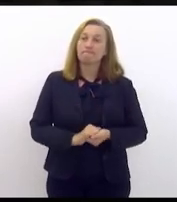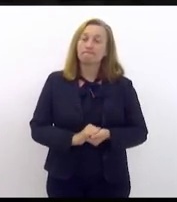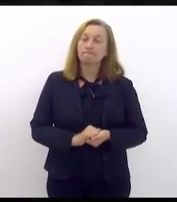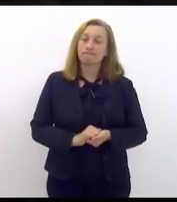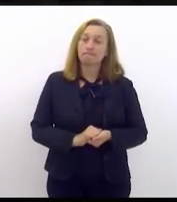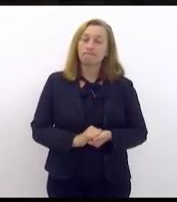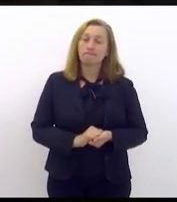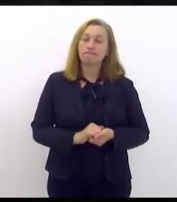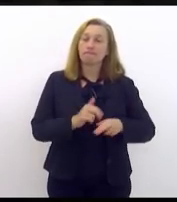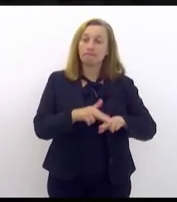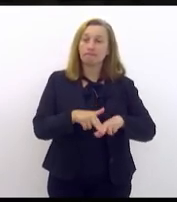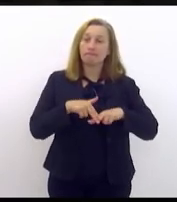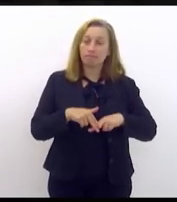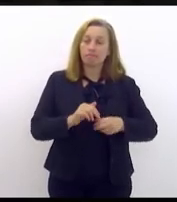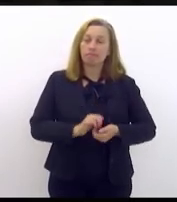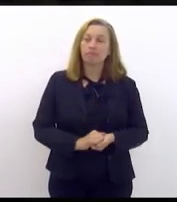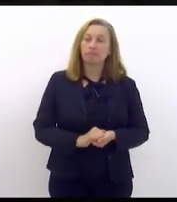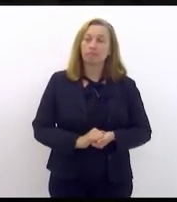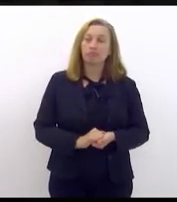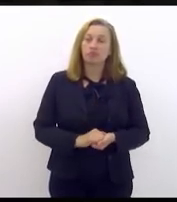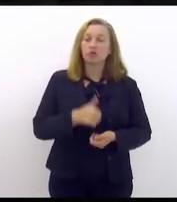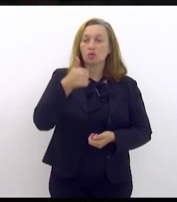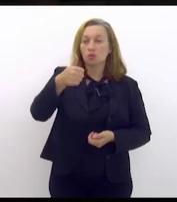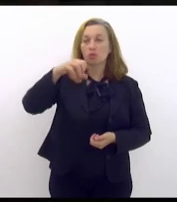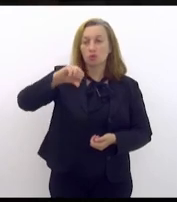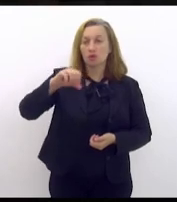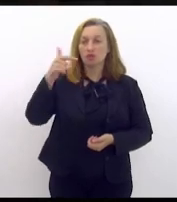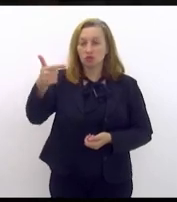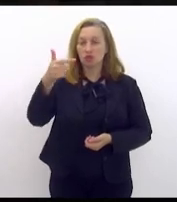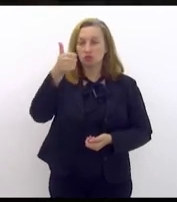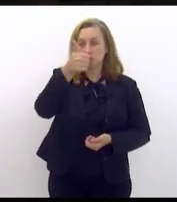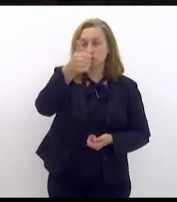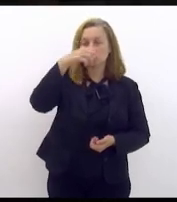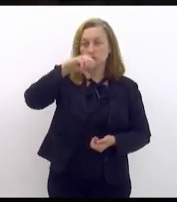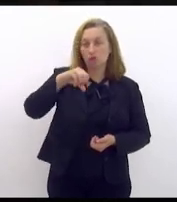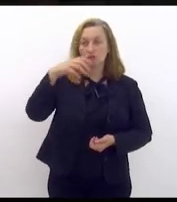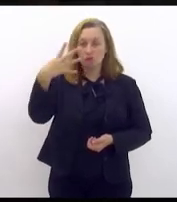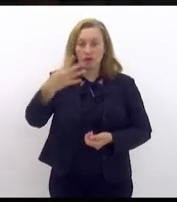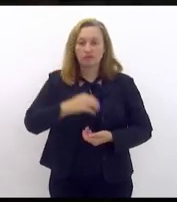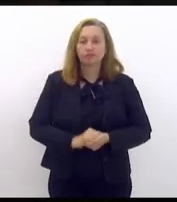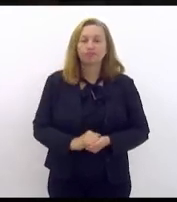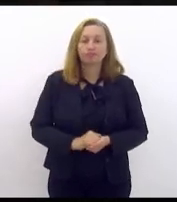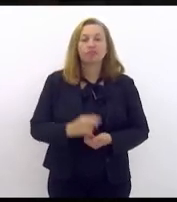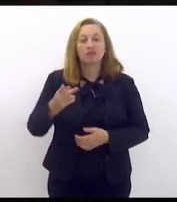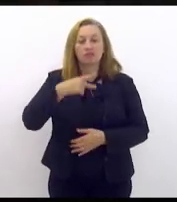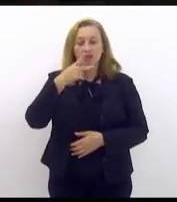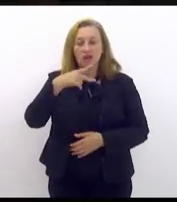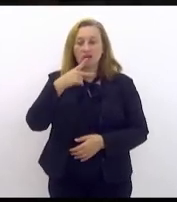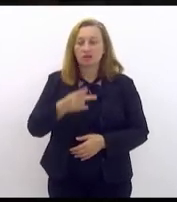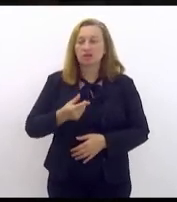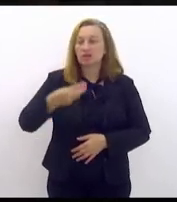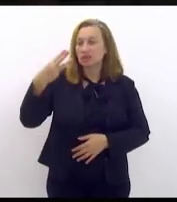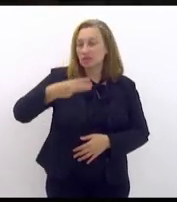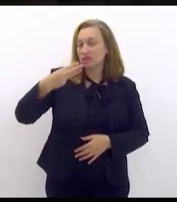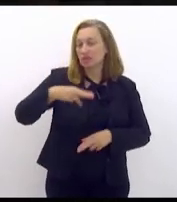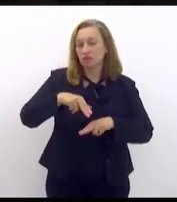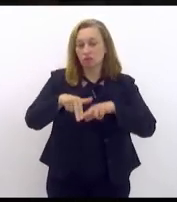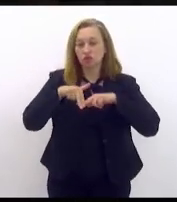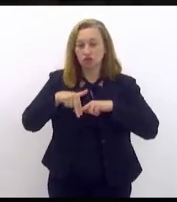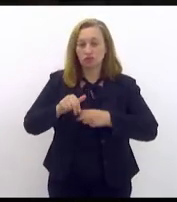complementares 192 e 194. E diria que tem um terceiro